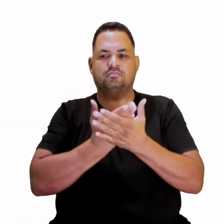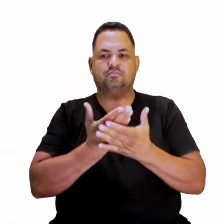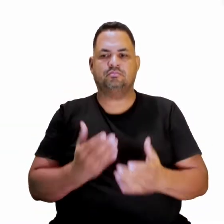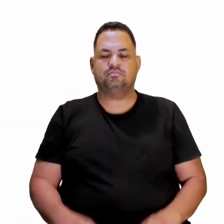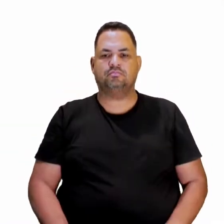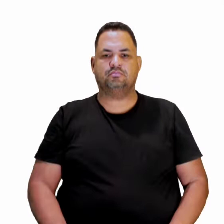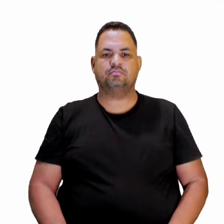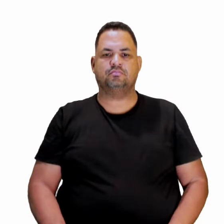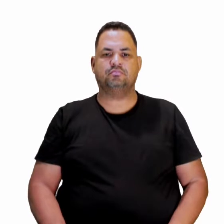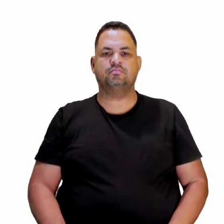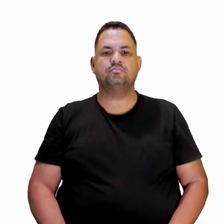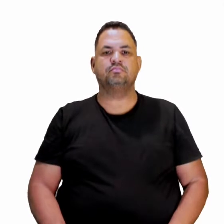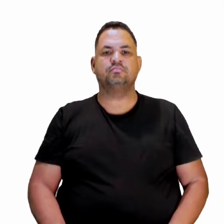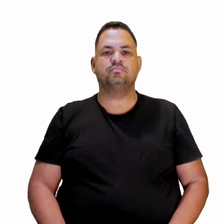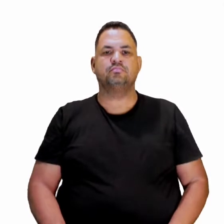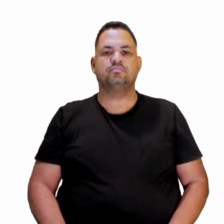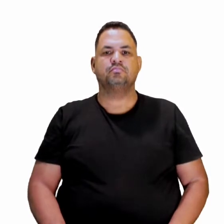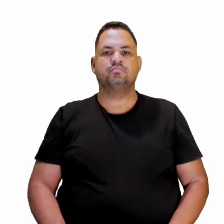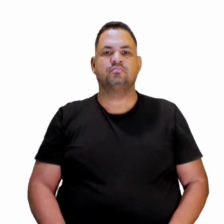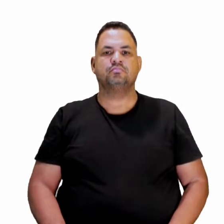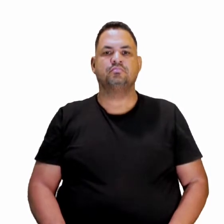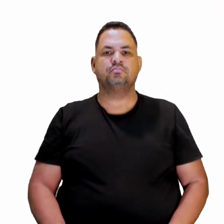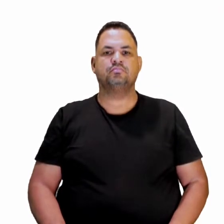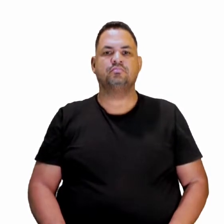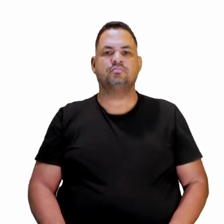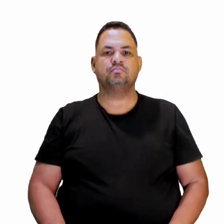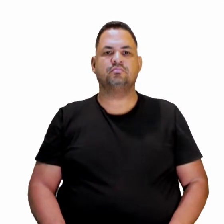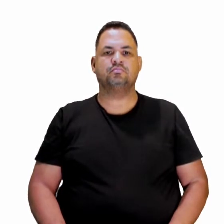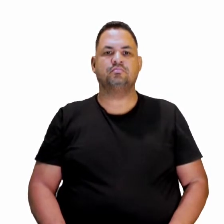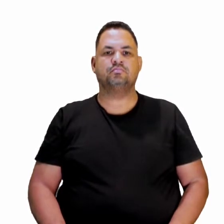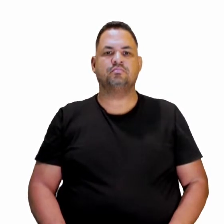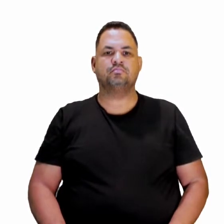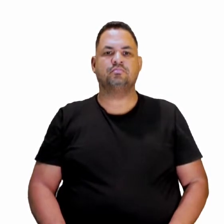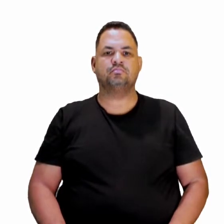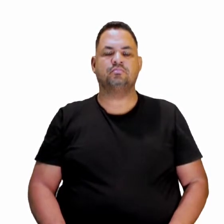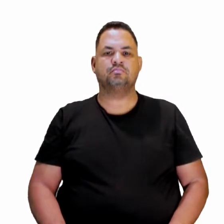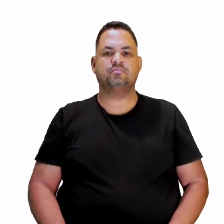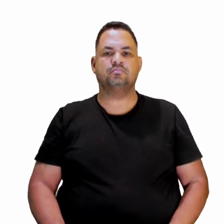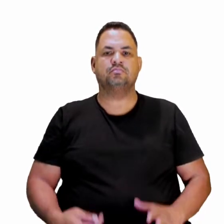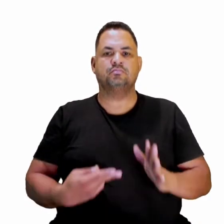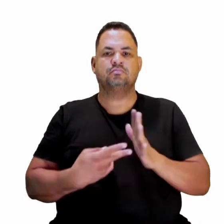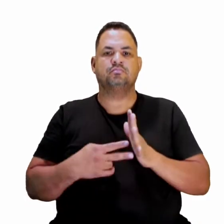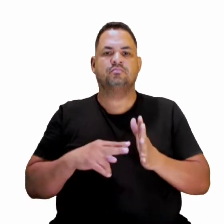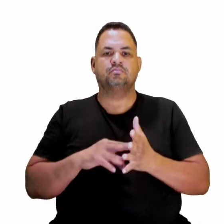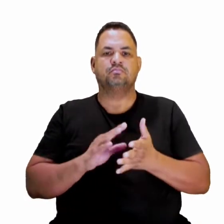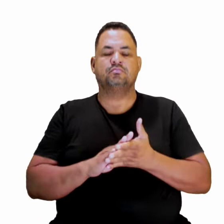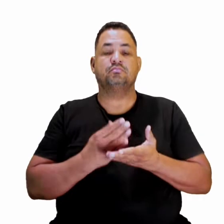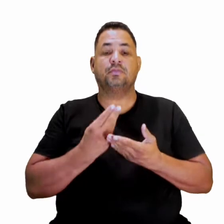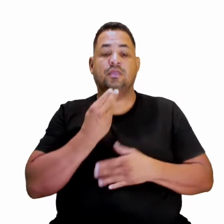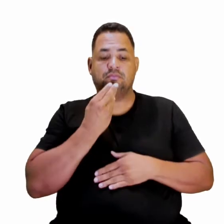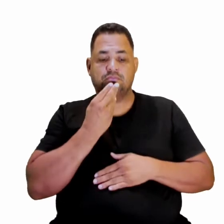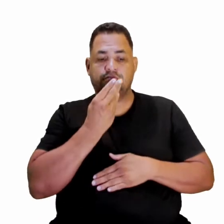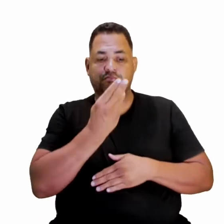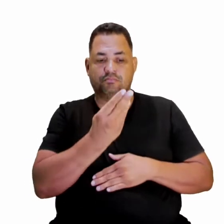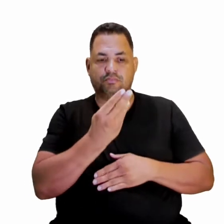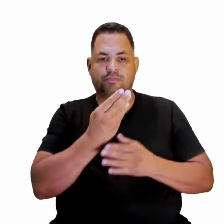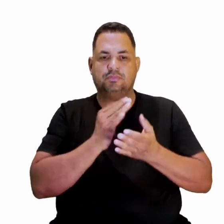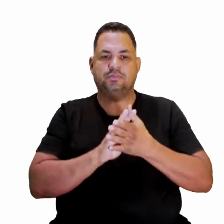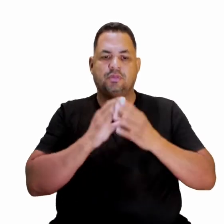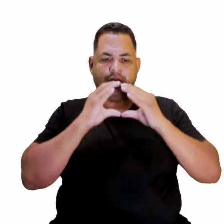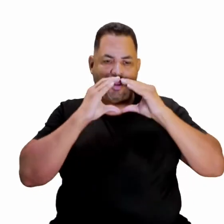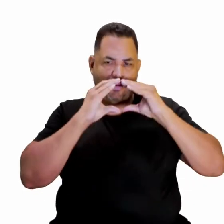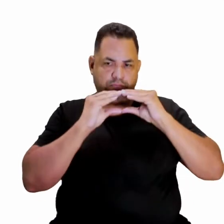aí. I order a burger. Ou seja, eu pedi um